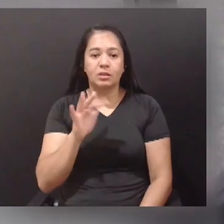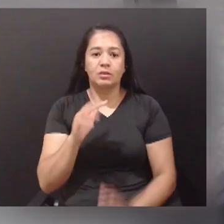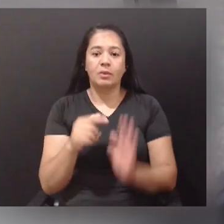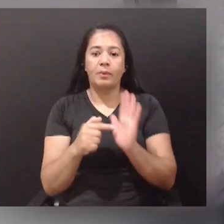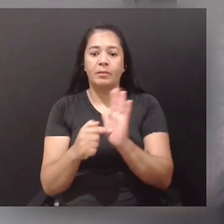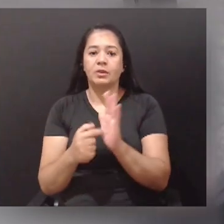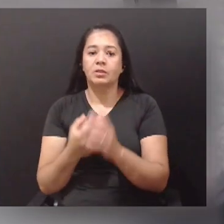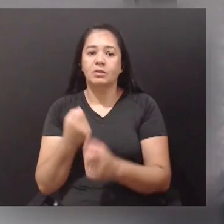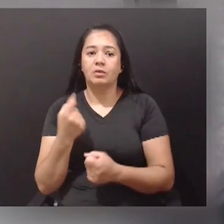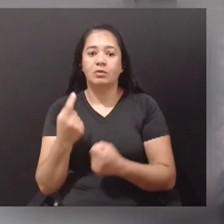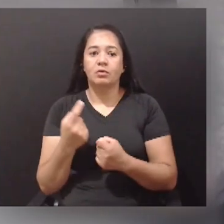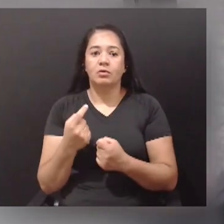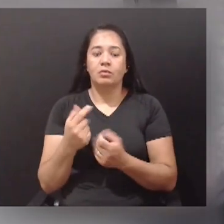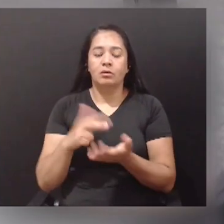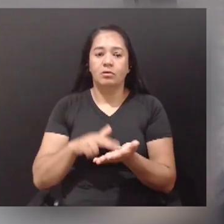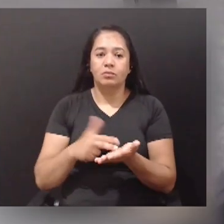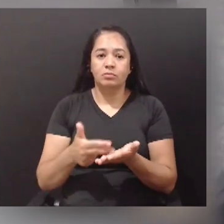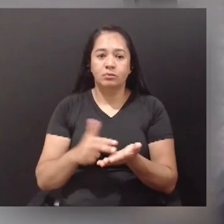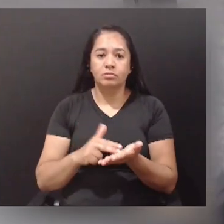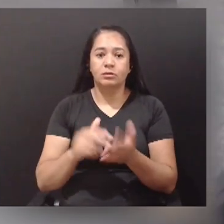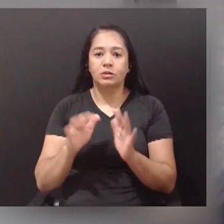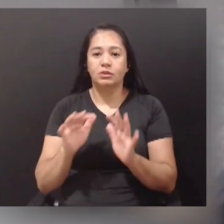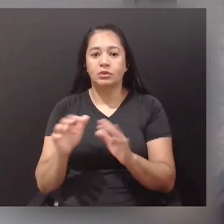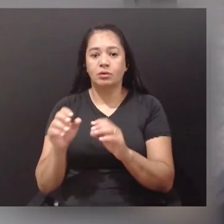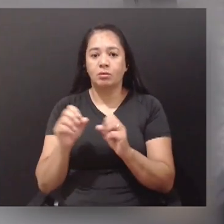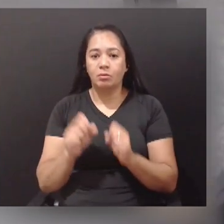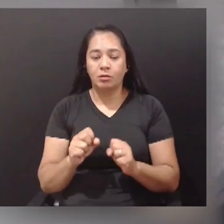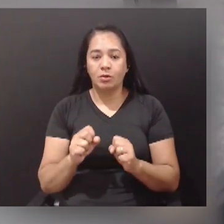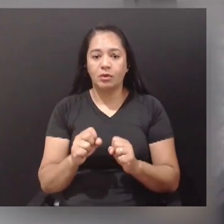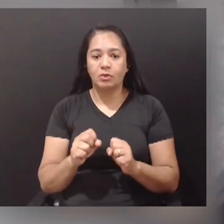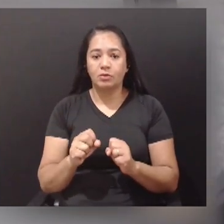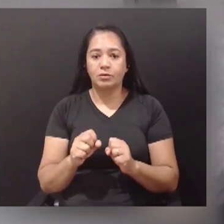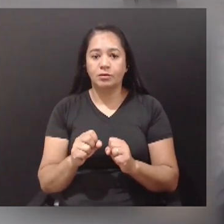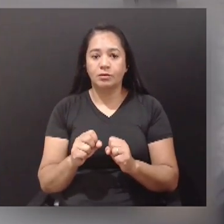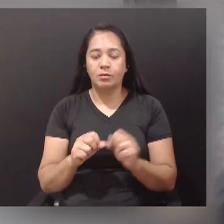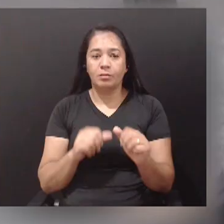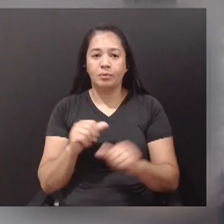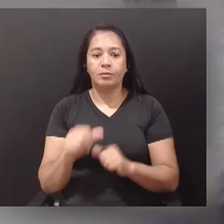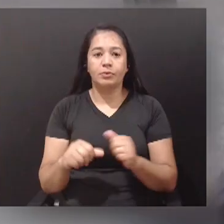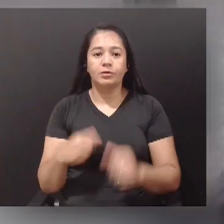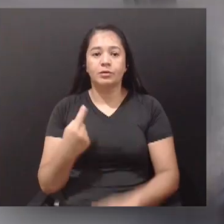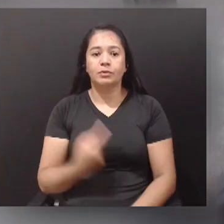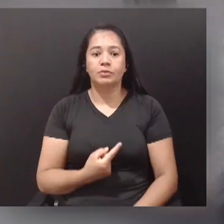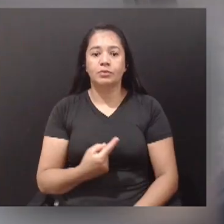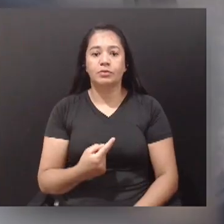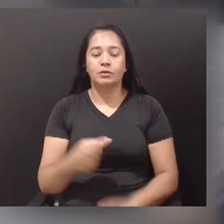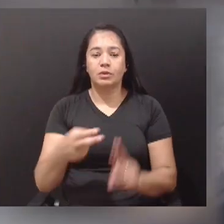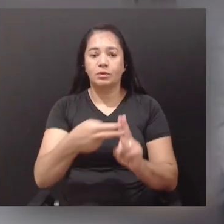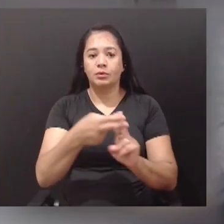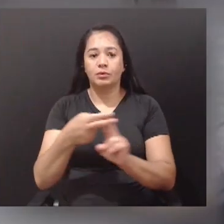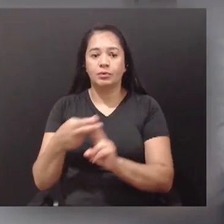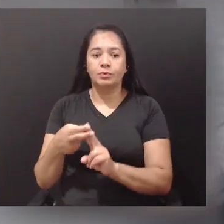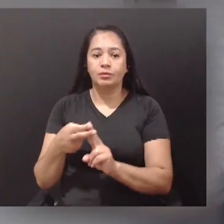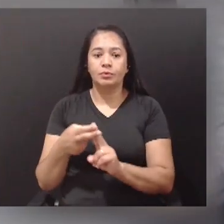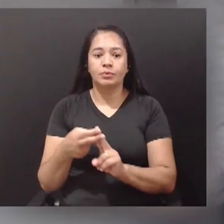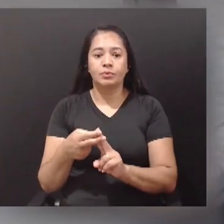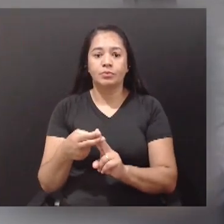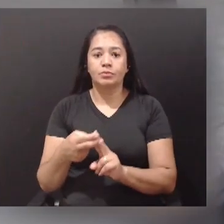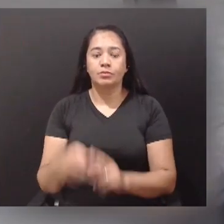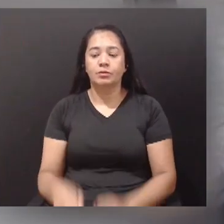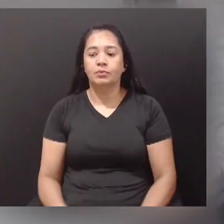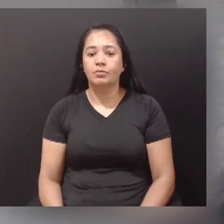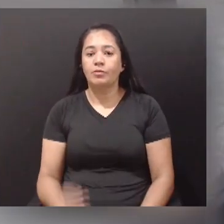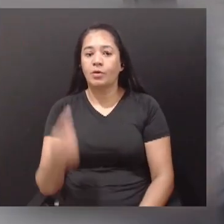quadros de insônia, e isso pode, sem dúvida nenhuma, revolucionar o nosso SUS, fazendo que uma